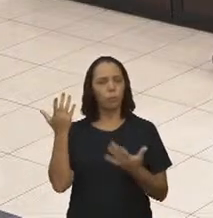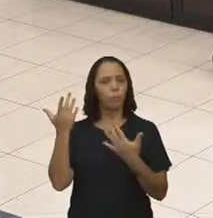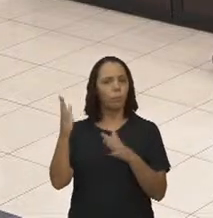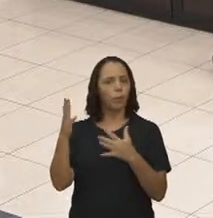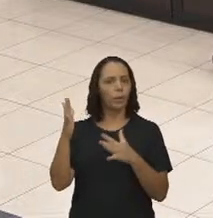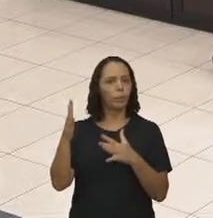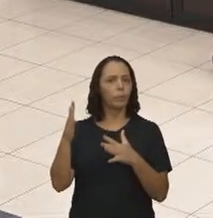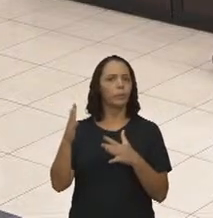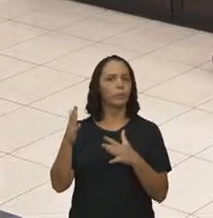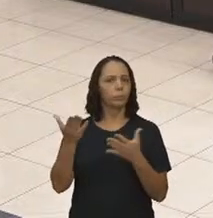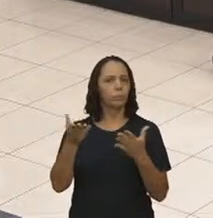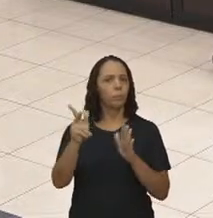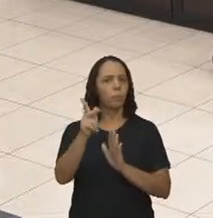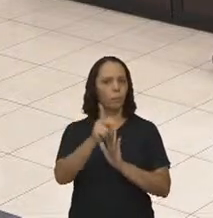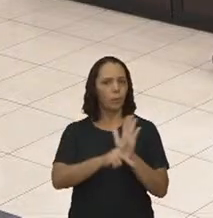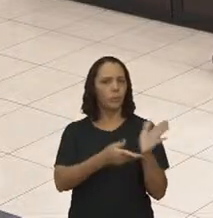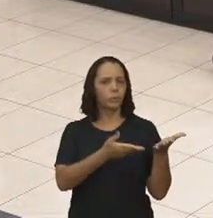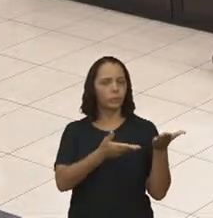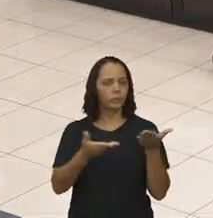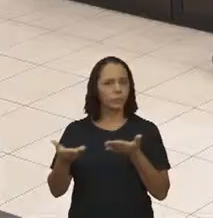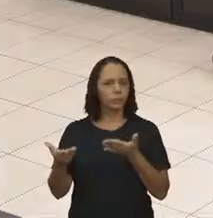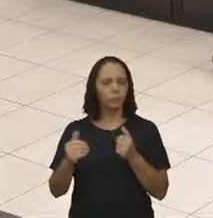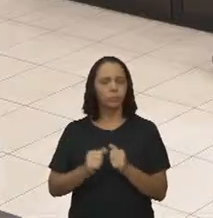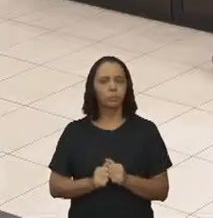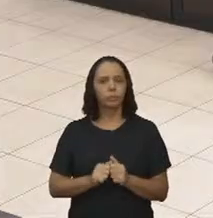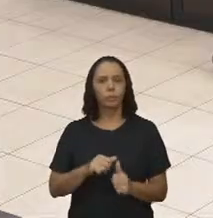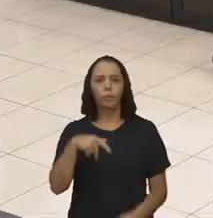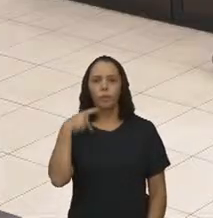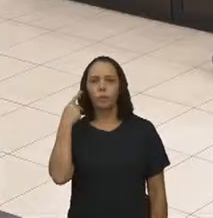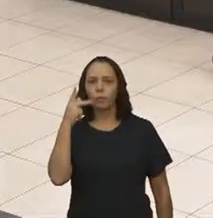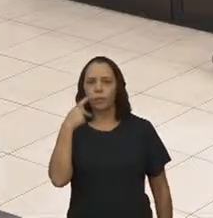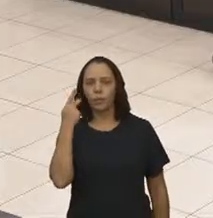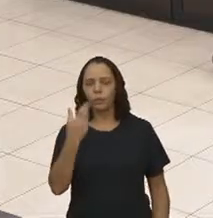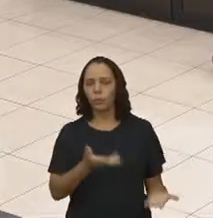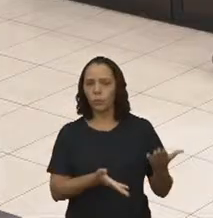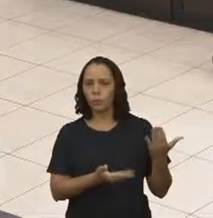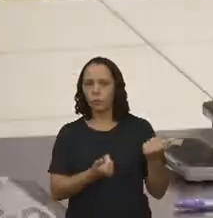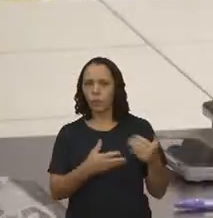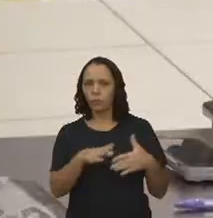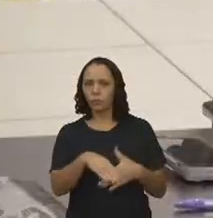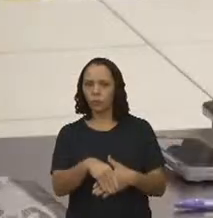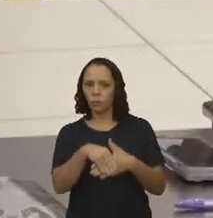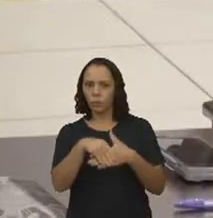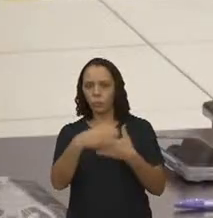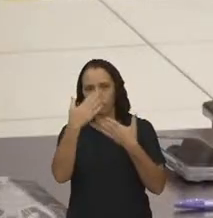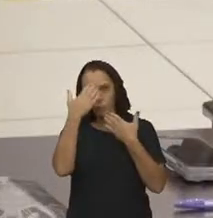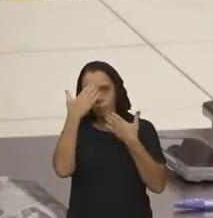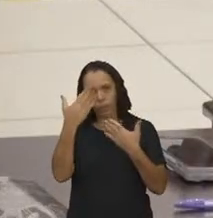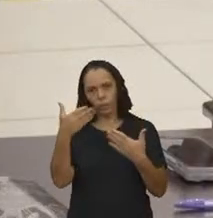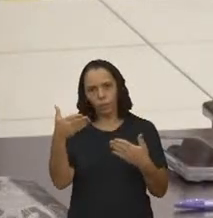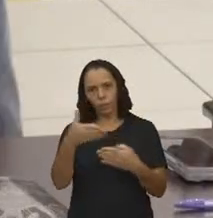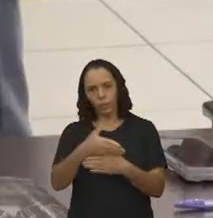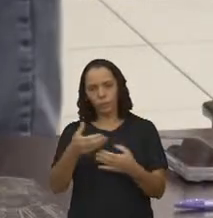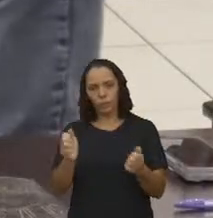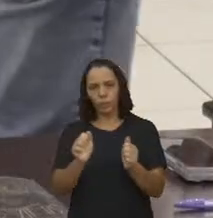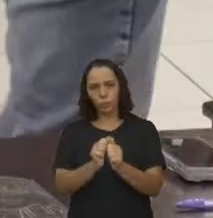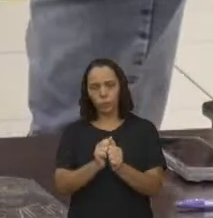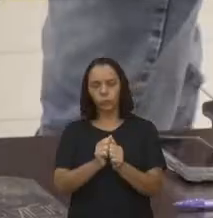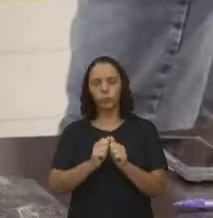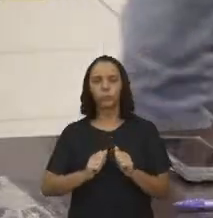iniciativa, cumprimentar os nossos vereadores jovens, né? Agradecer que vocês estão hoje participando aqui conosco dessa